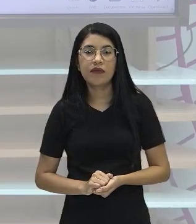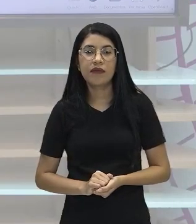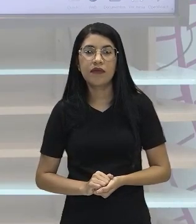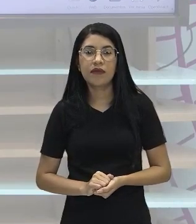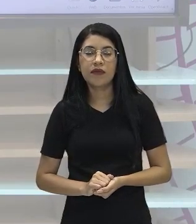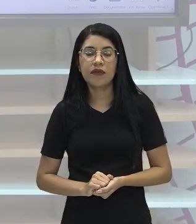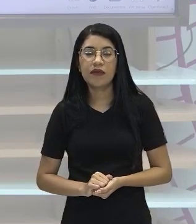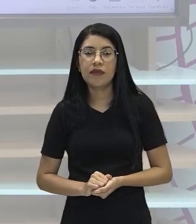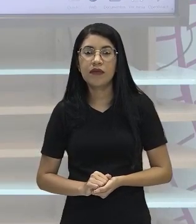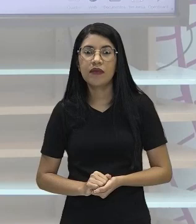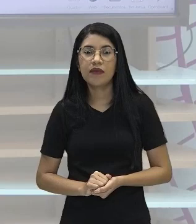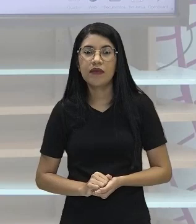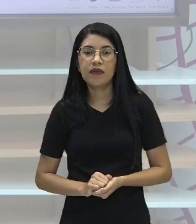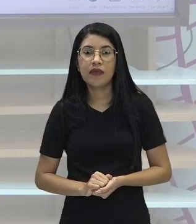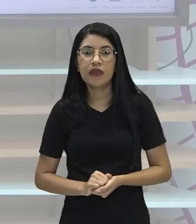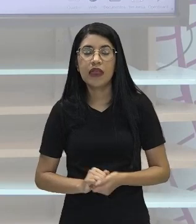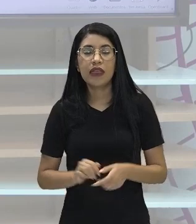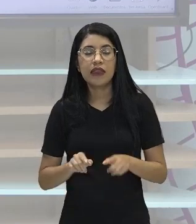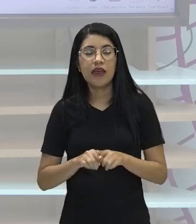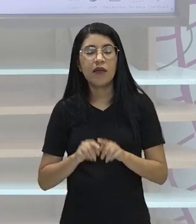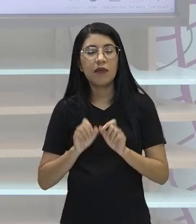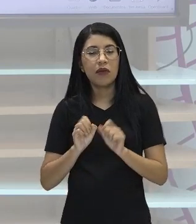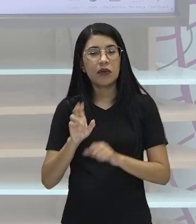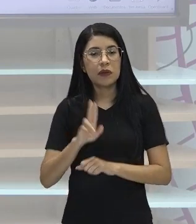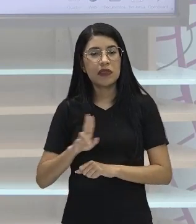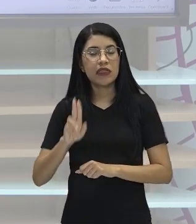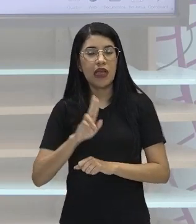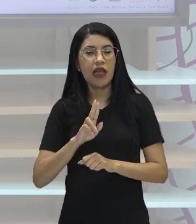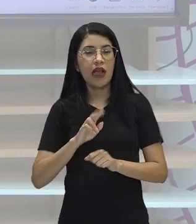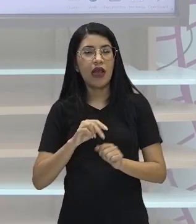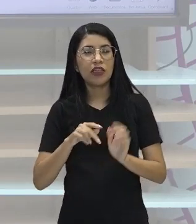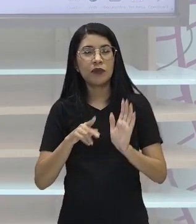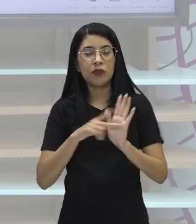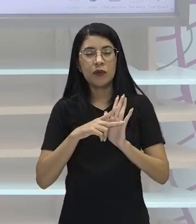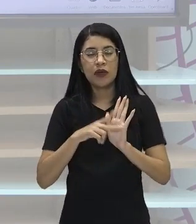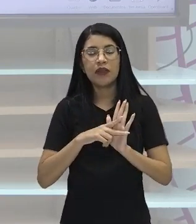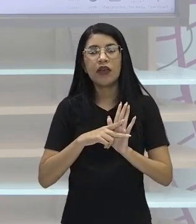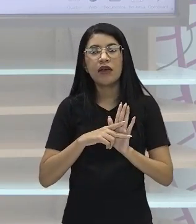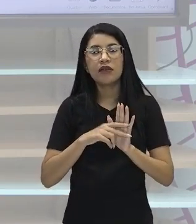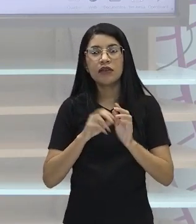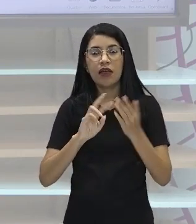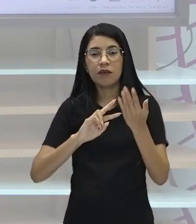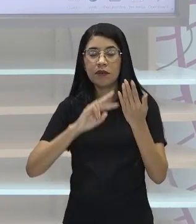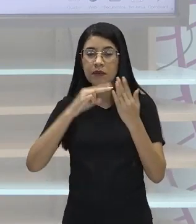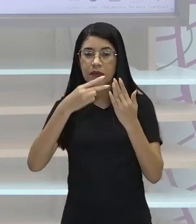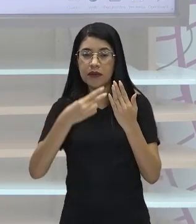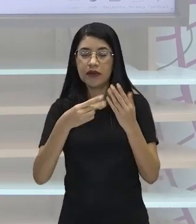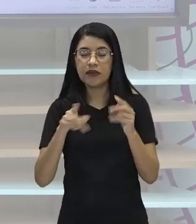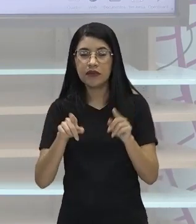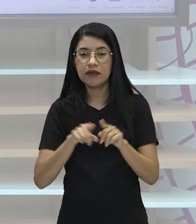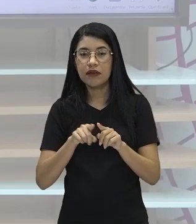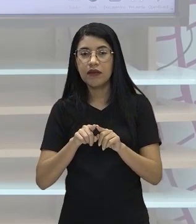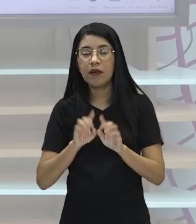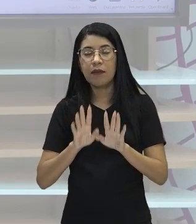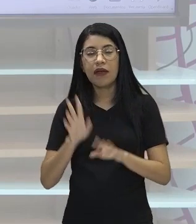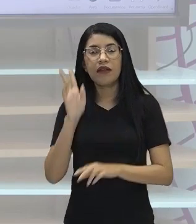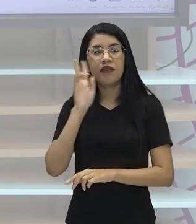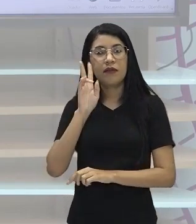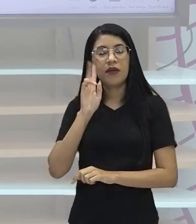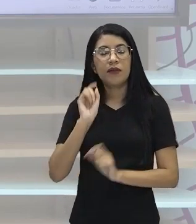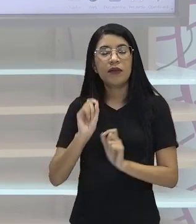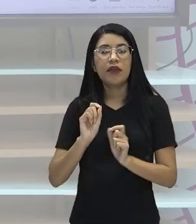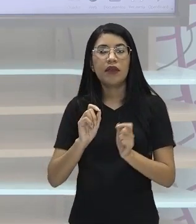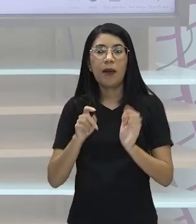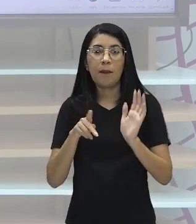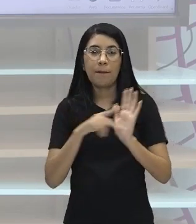às propriedades de potenciação. Né? Ora, lembrando que as propriedades de potenciação, elas